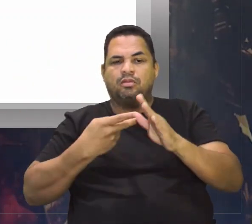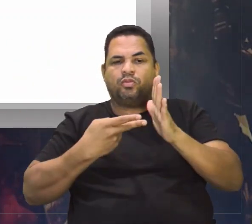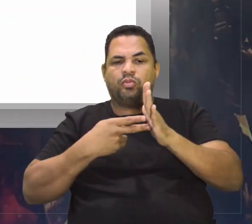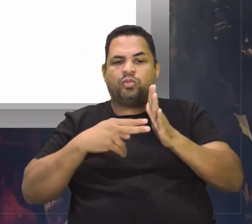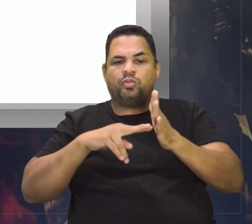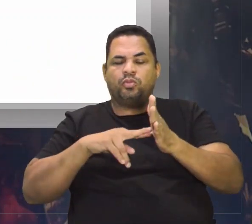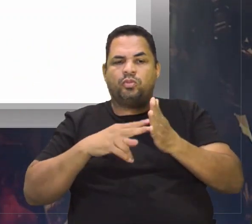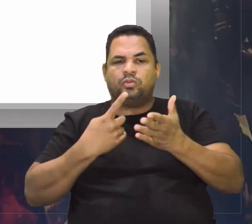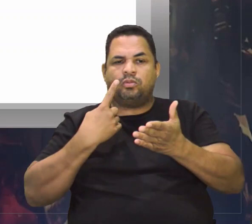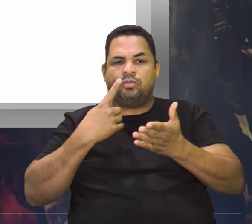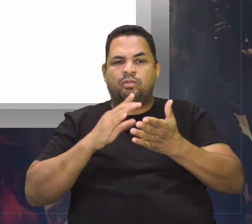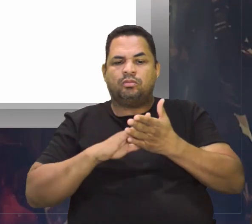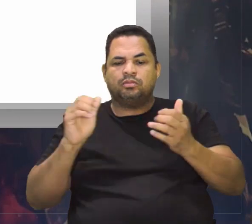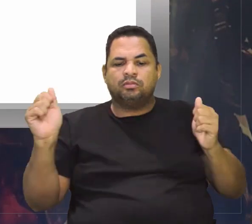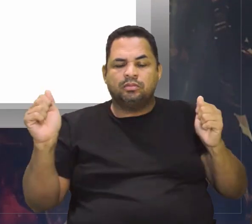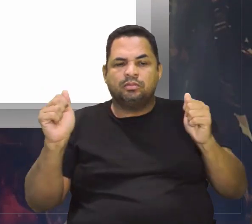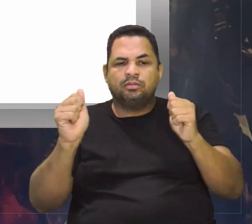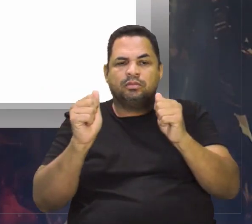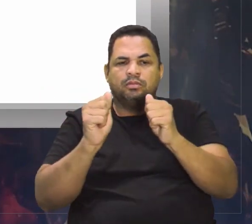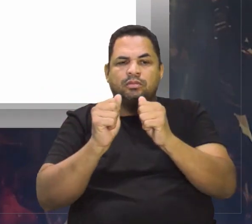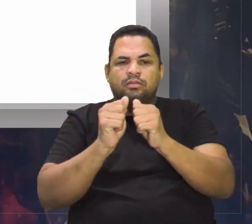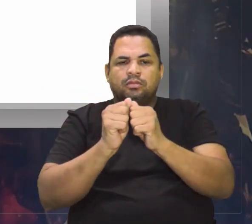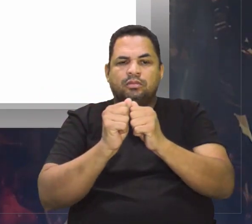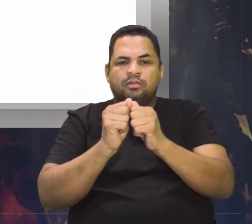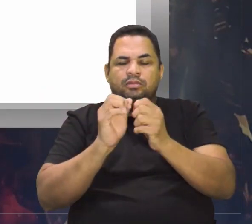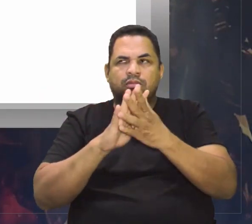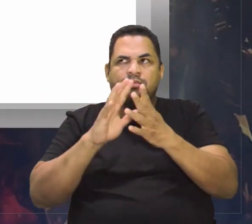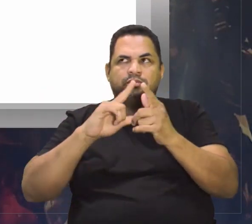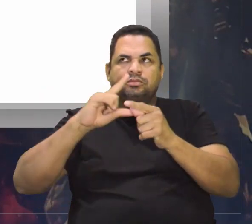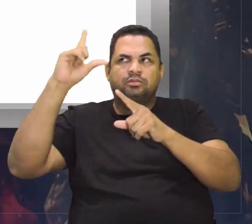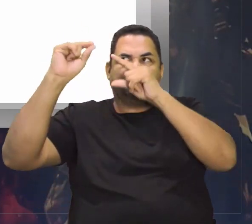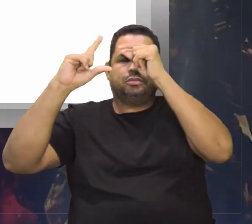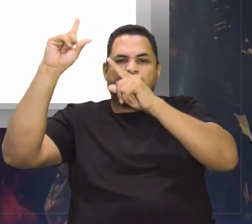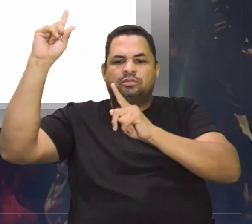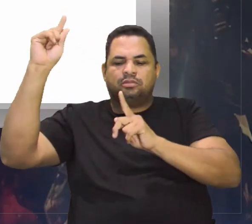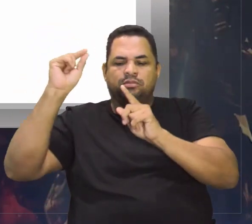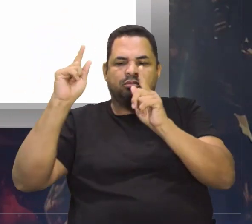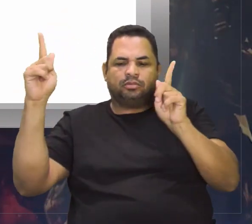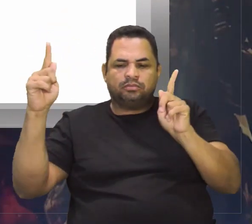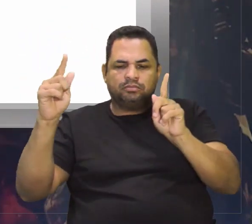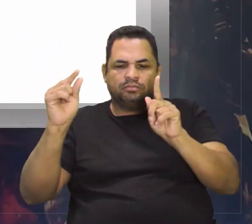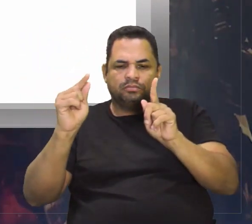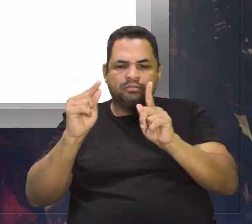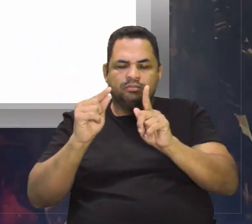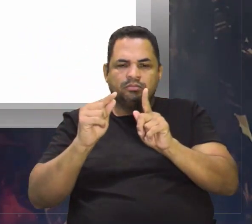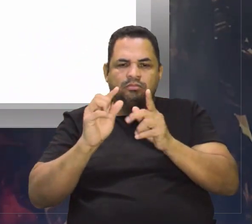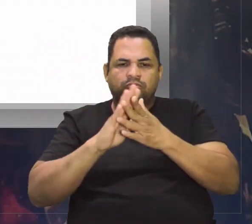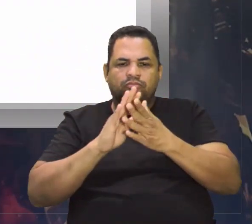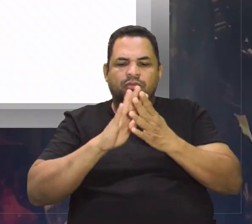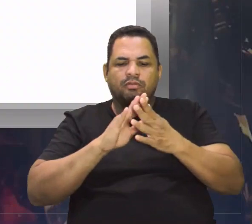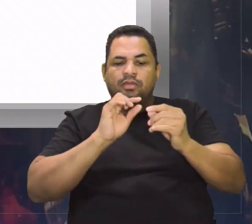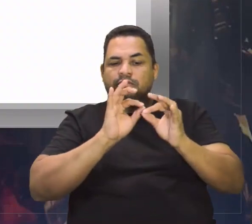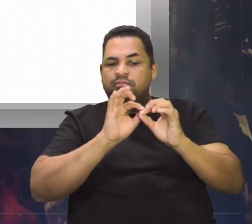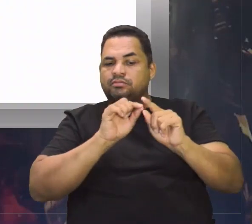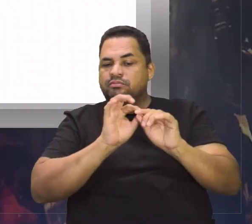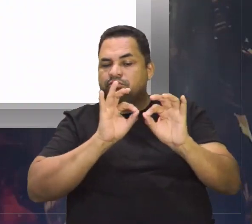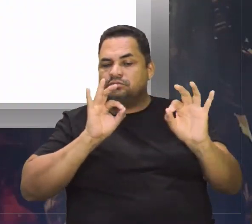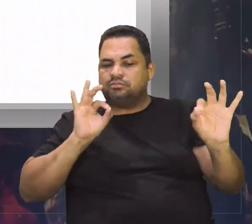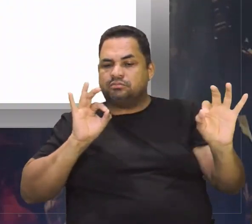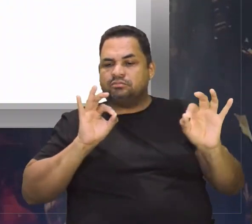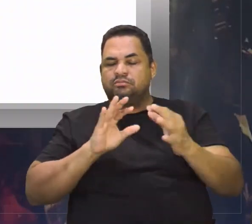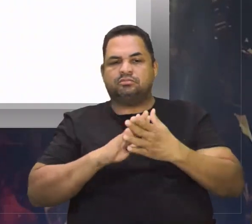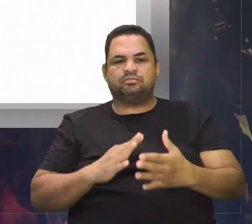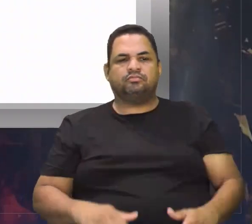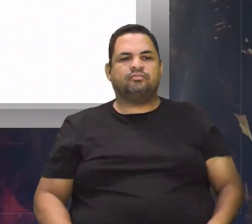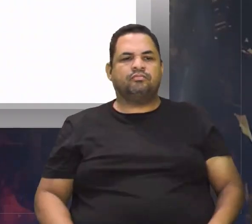que eu estou me aproximando. Se a estrela está diminuindo demais, eu estou me afastando. Então, eu media sempre